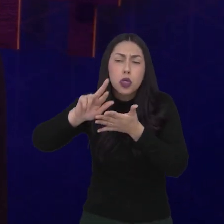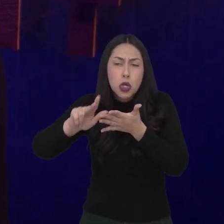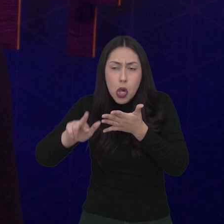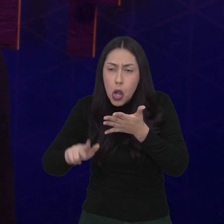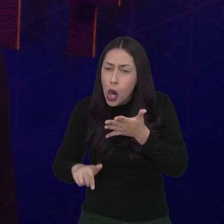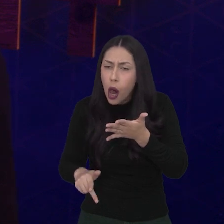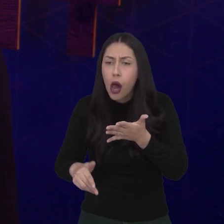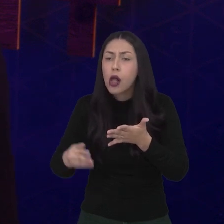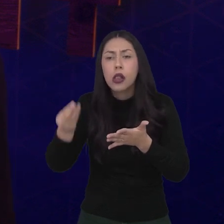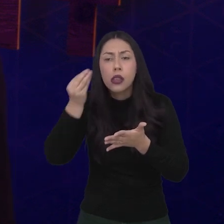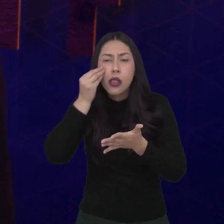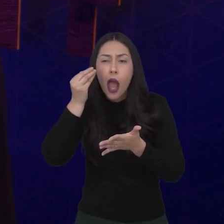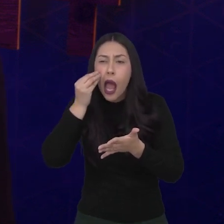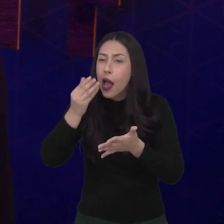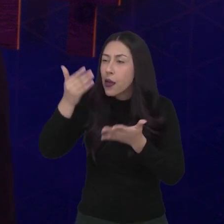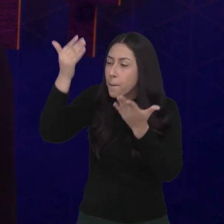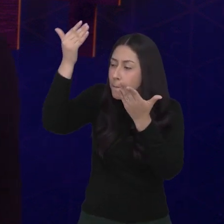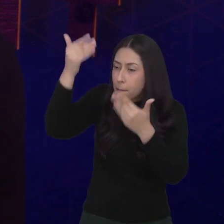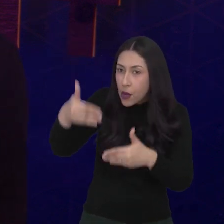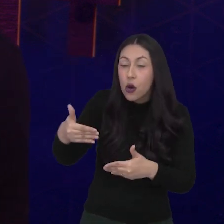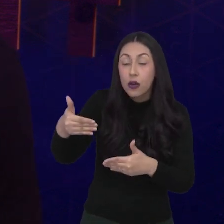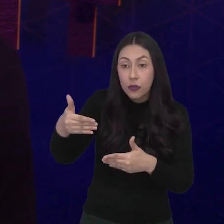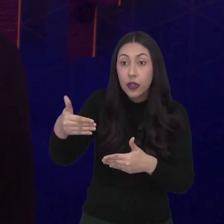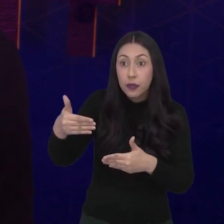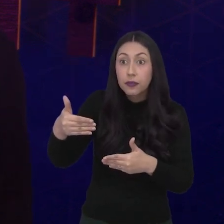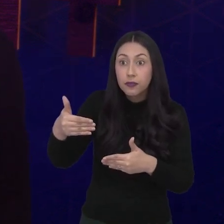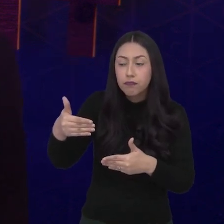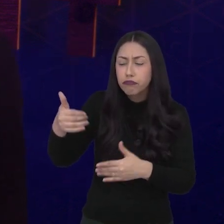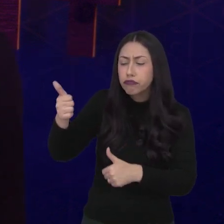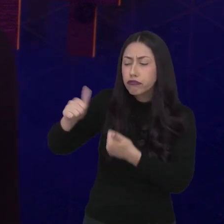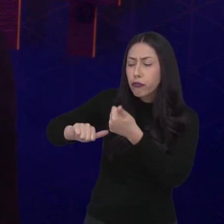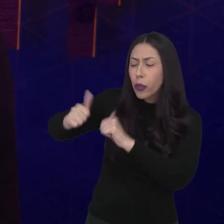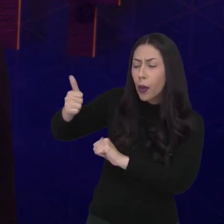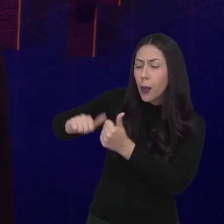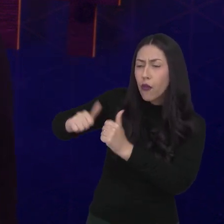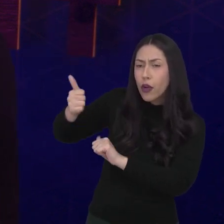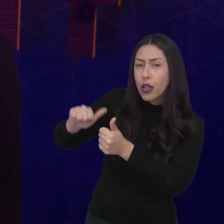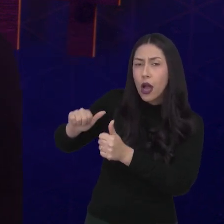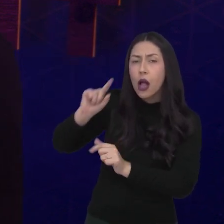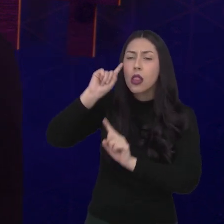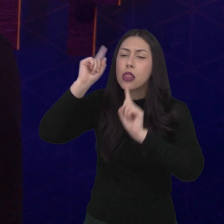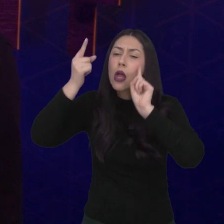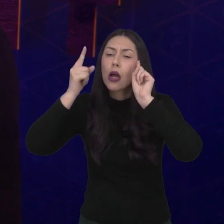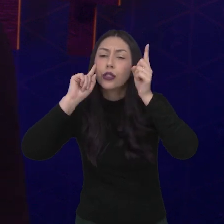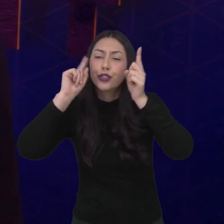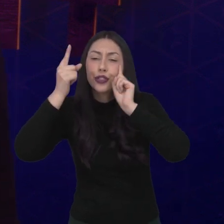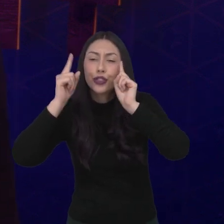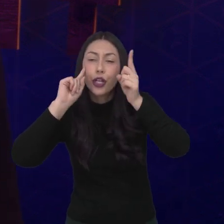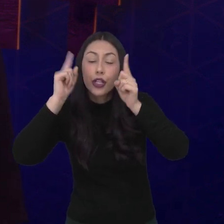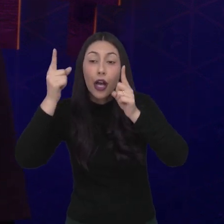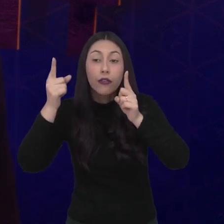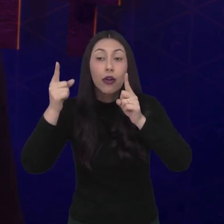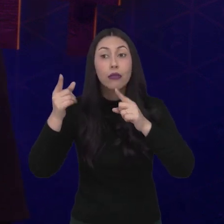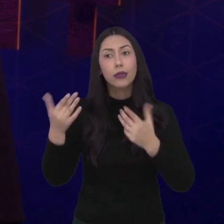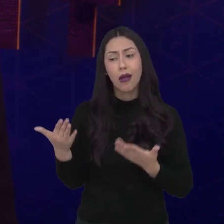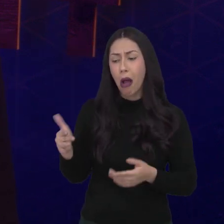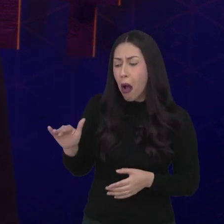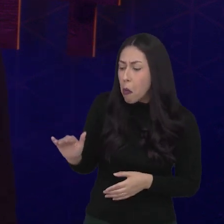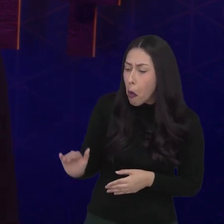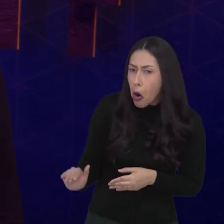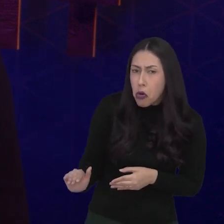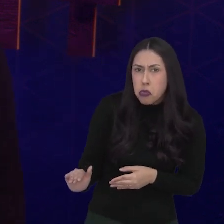enfim, várias situações cotidianas também, para avaliar a criatividade delas. E quando